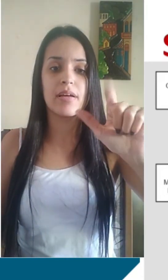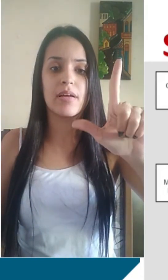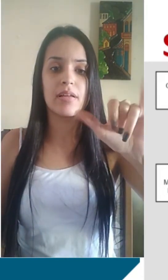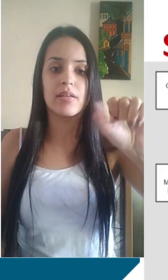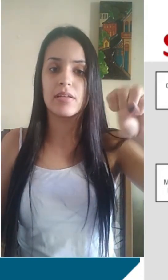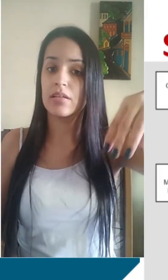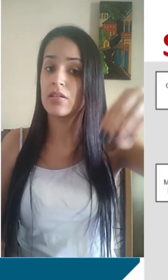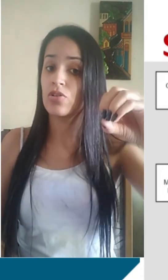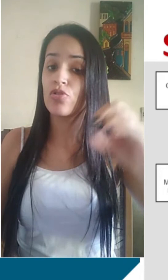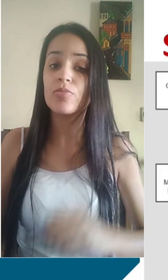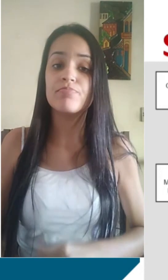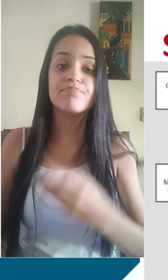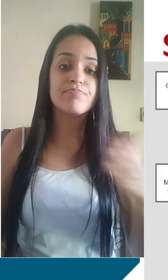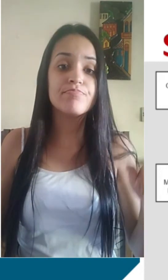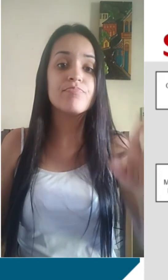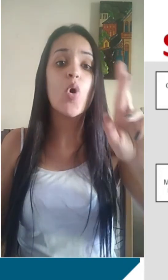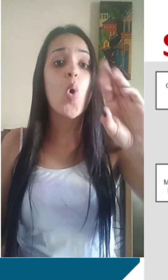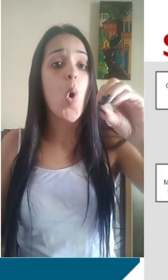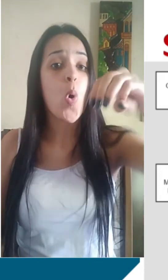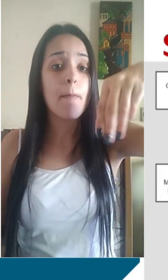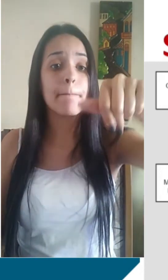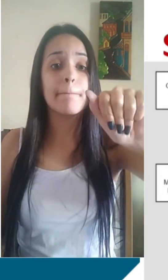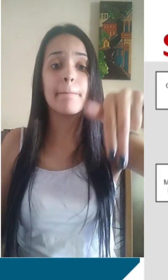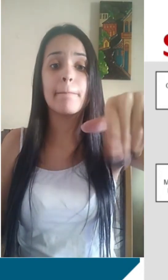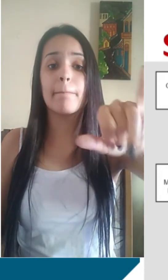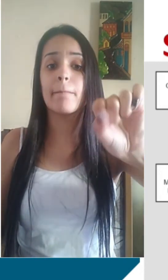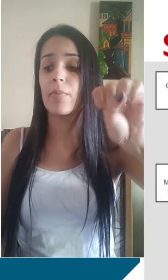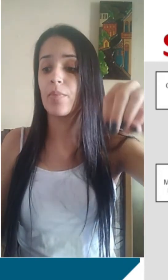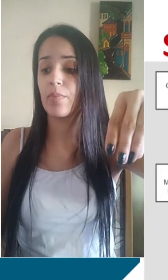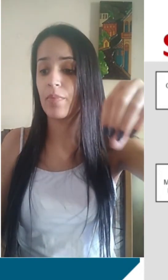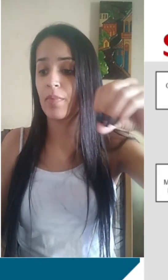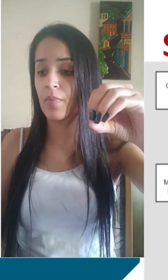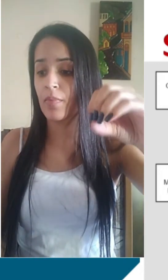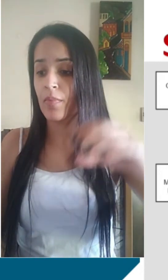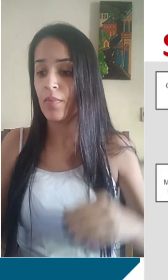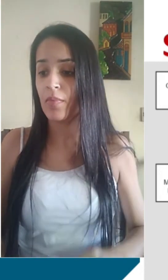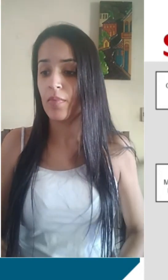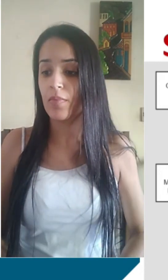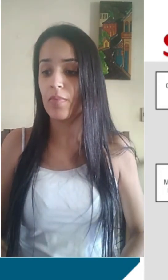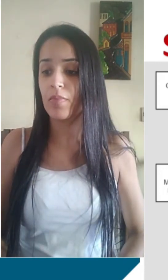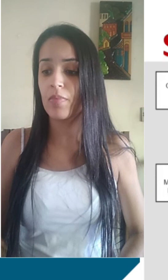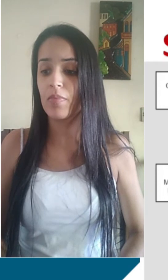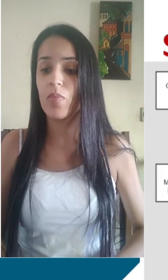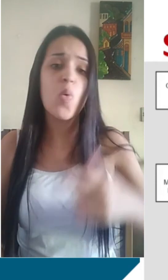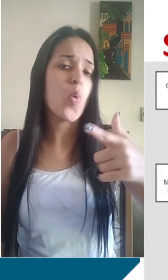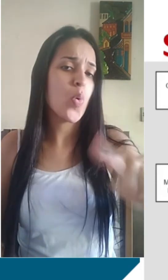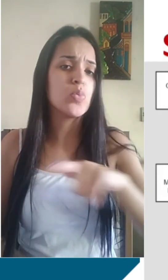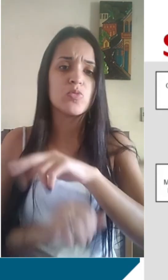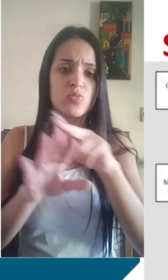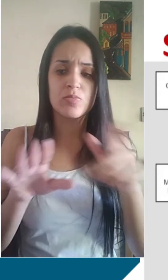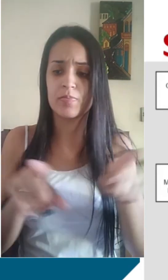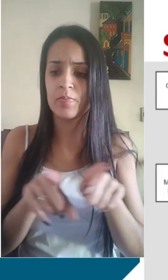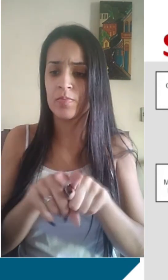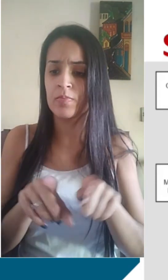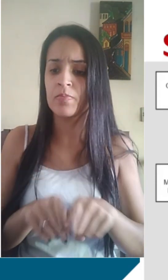a poesia pintura e a poesia escultura, com características como a objetividade, precisão,